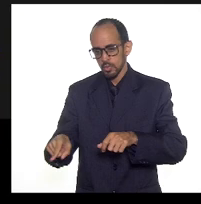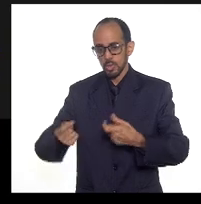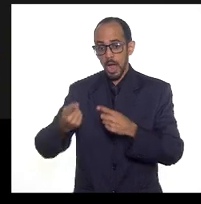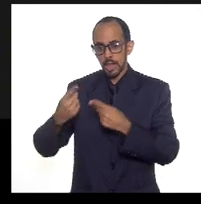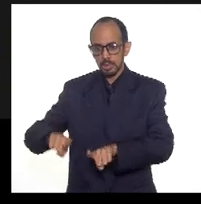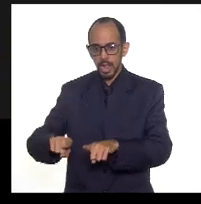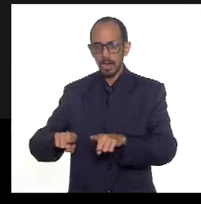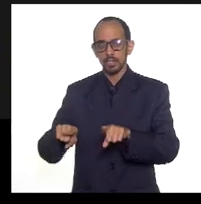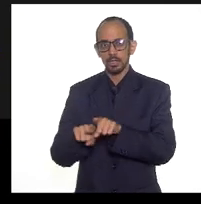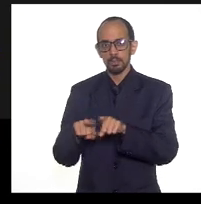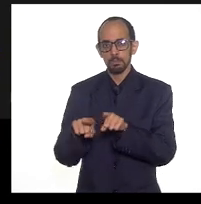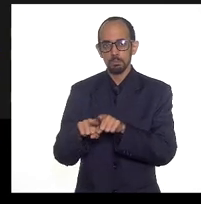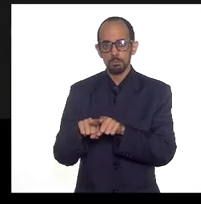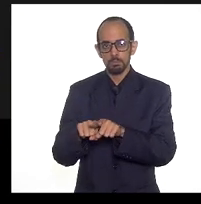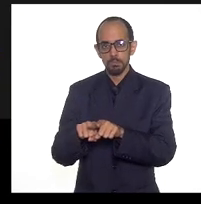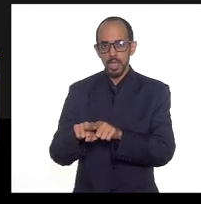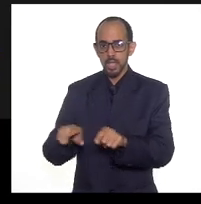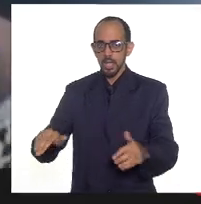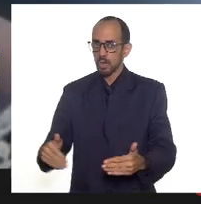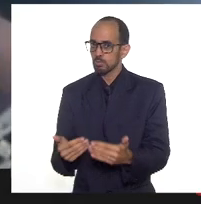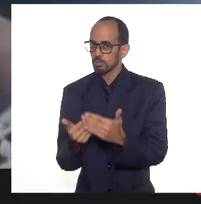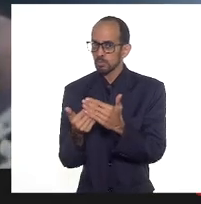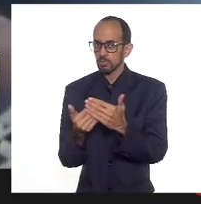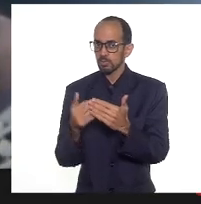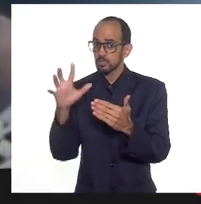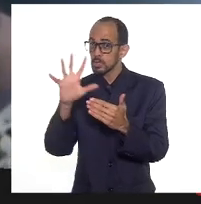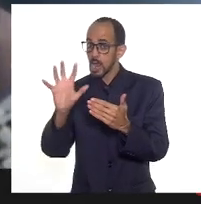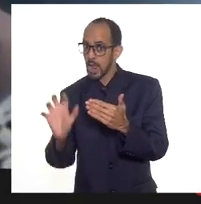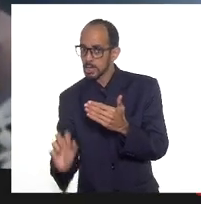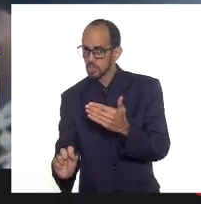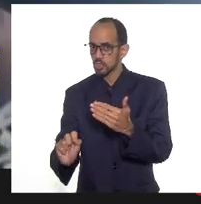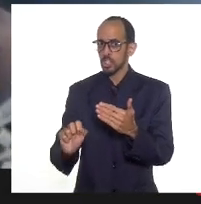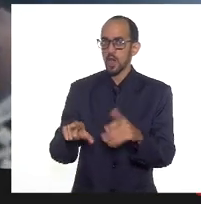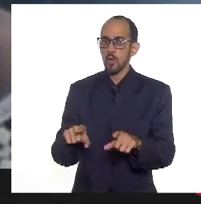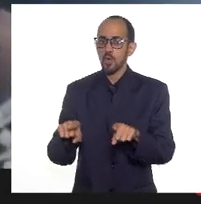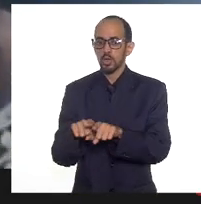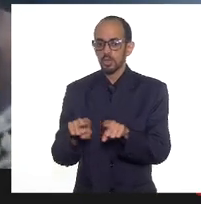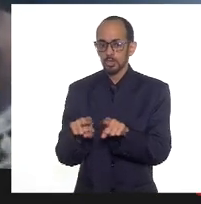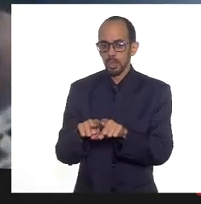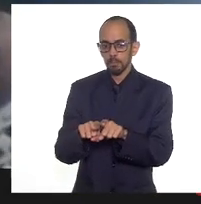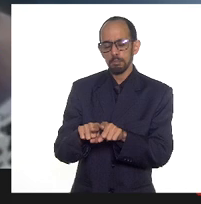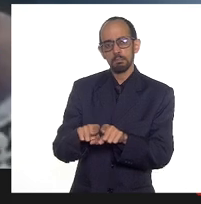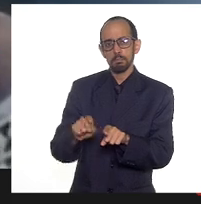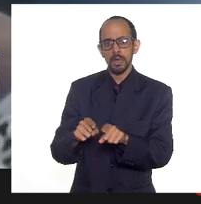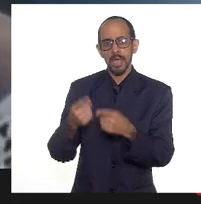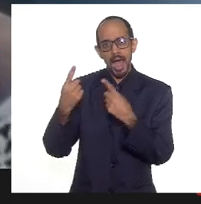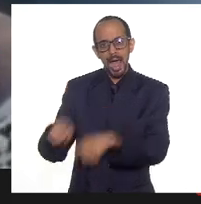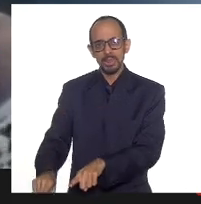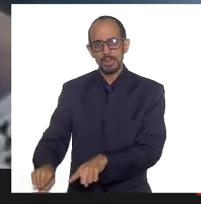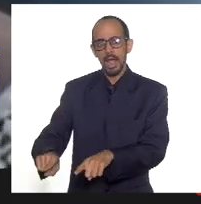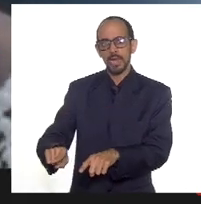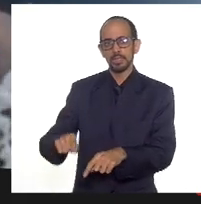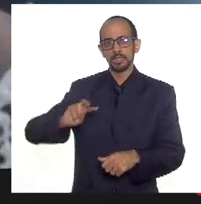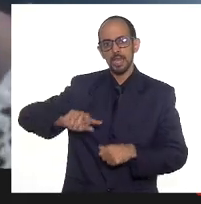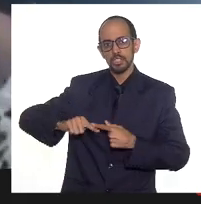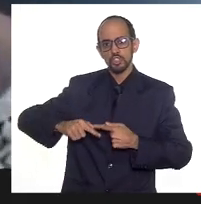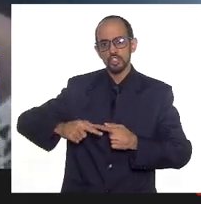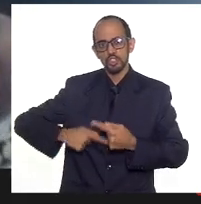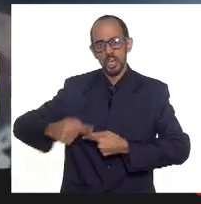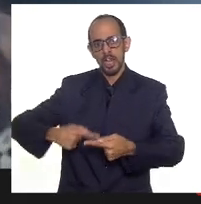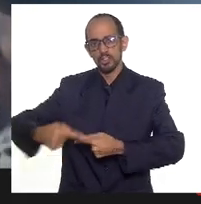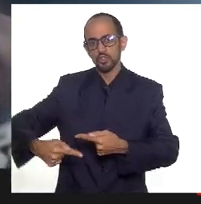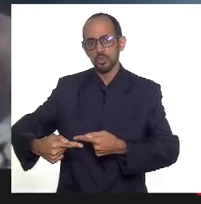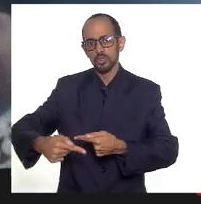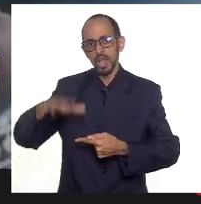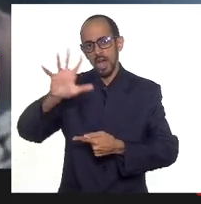cerimônias religiosas afro-brasileiras realizadas em locais públicos e ataques a outros símbolos da herança africana, né? Isso em